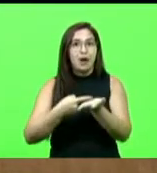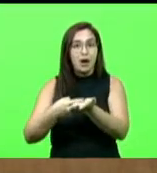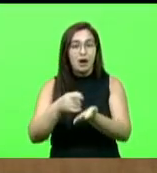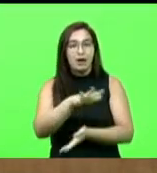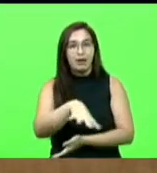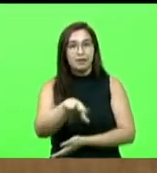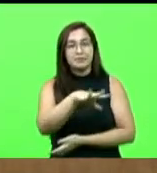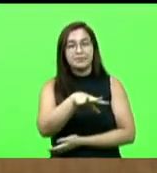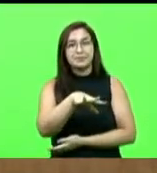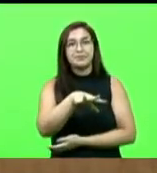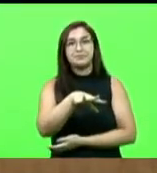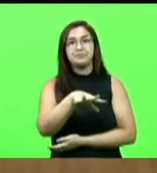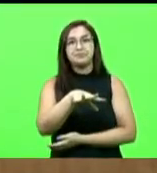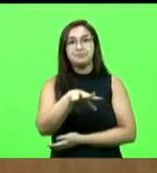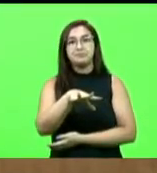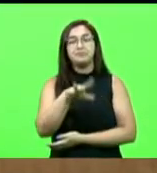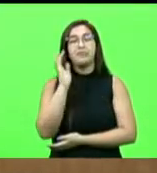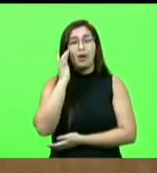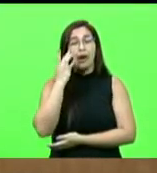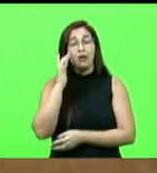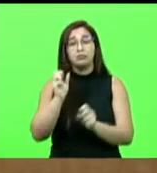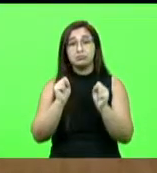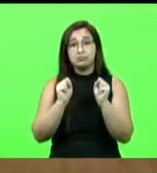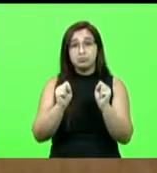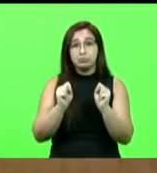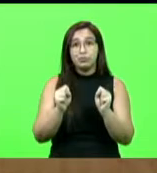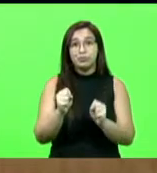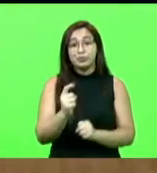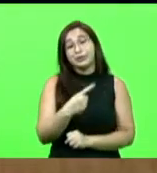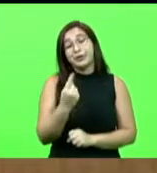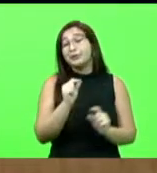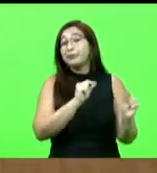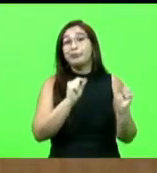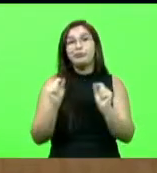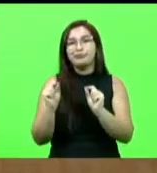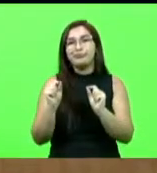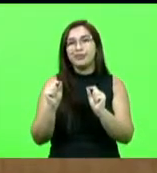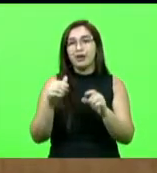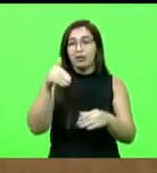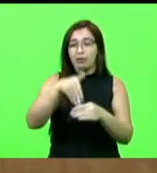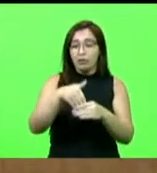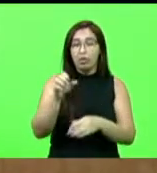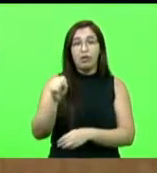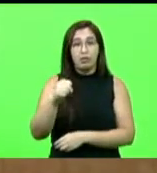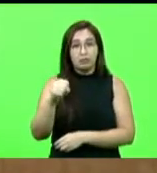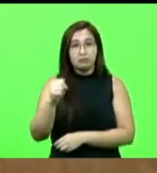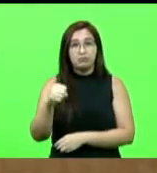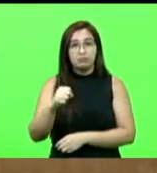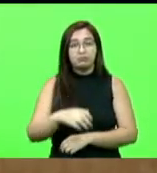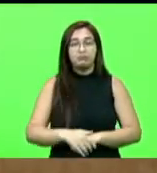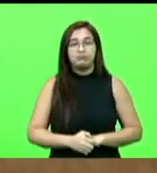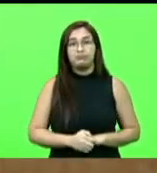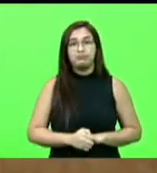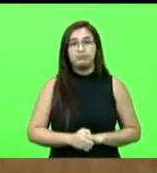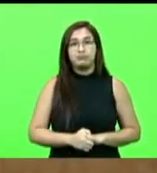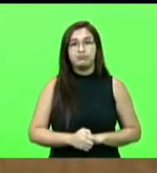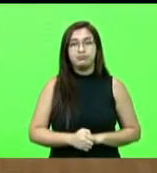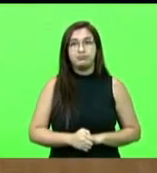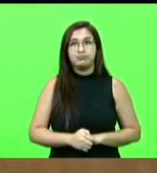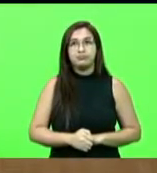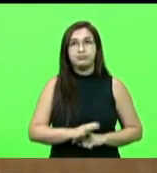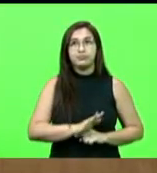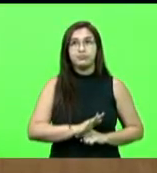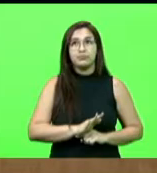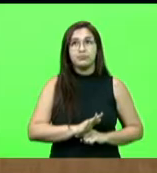partes, acredito que aqui nos resta dar o voto favorável, homologar, contemplando esse